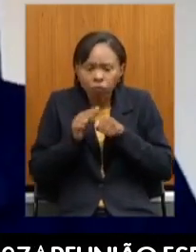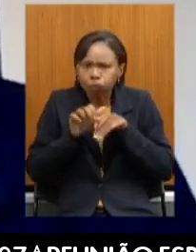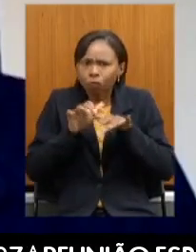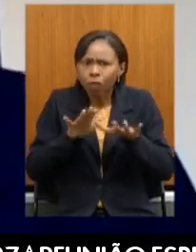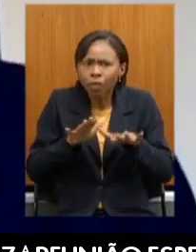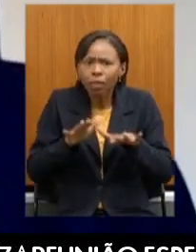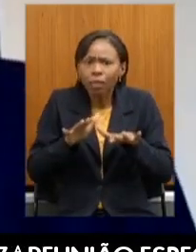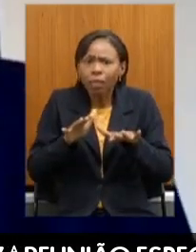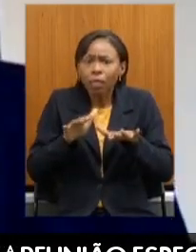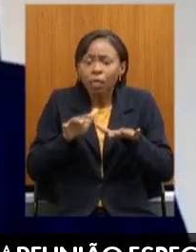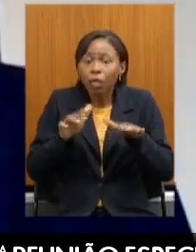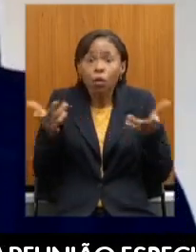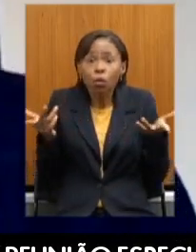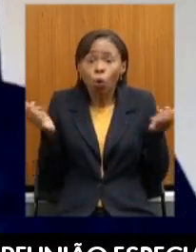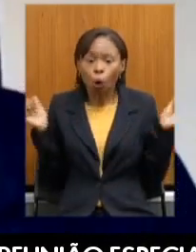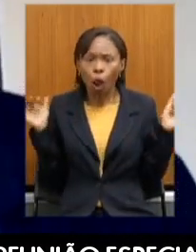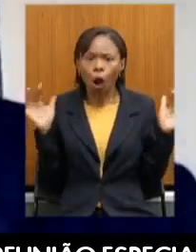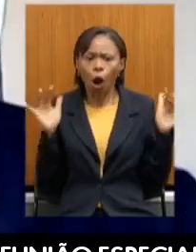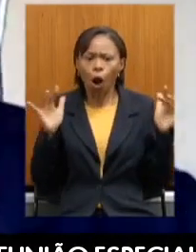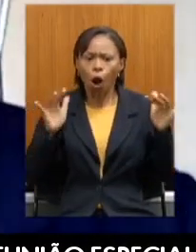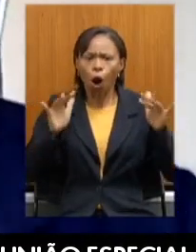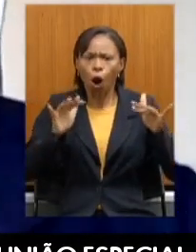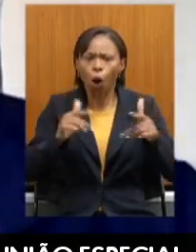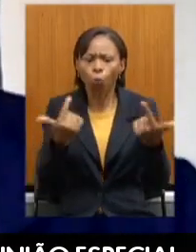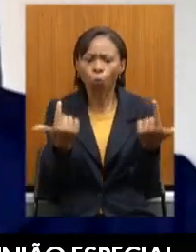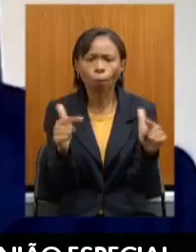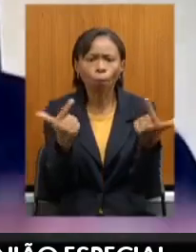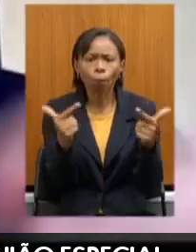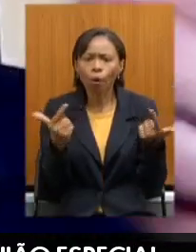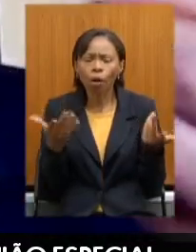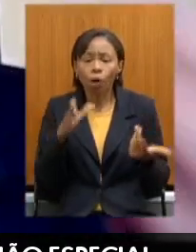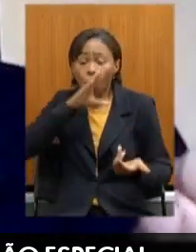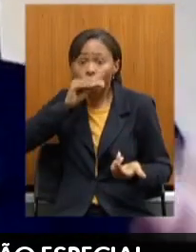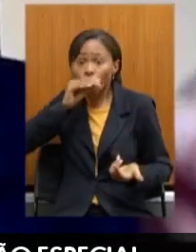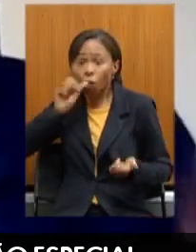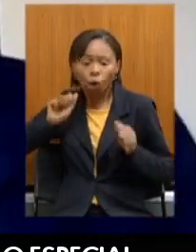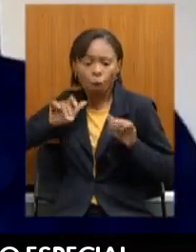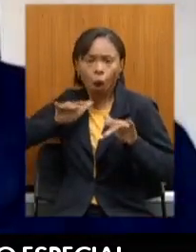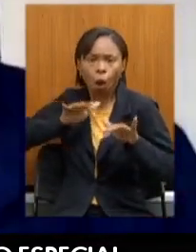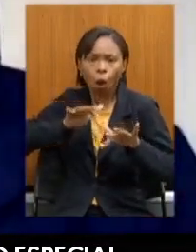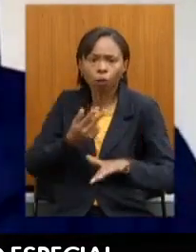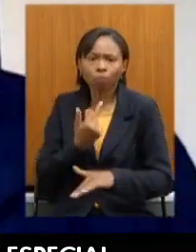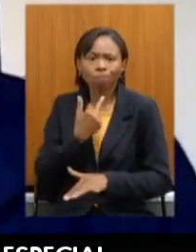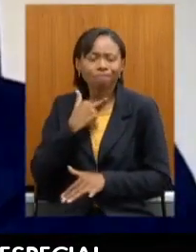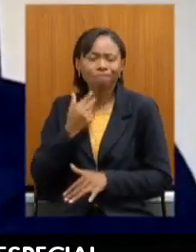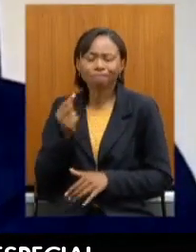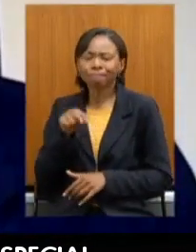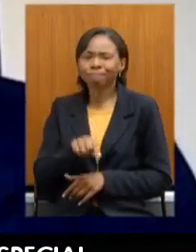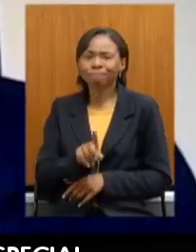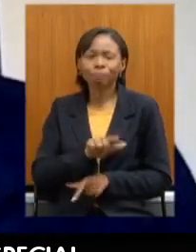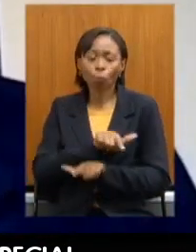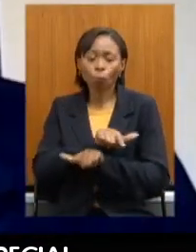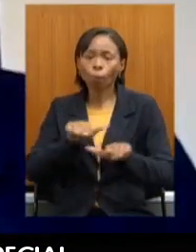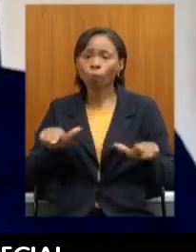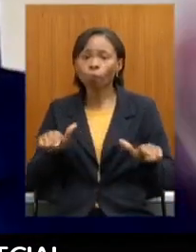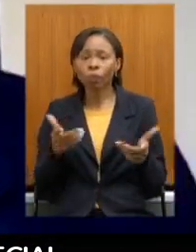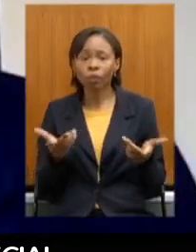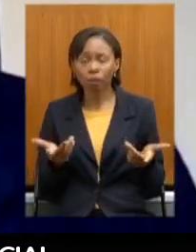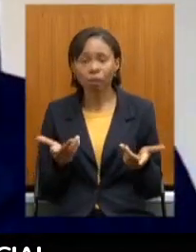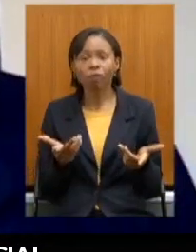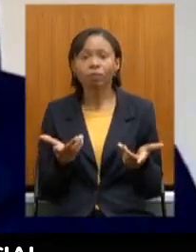participação do público, sem a participação efetiva do servidor público, num